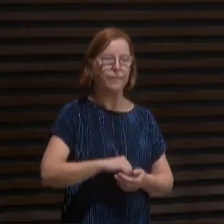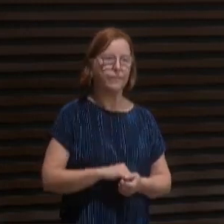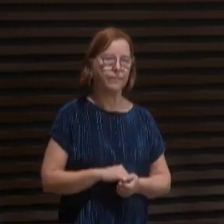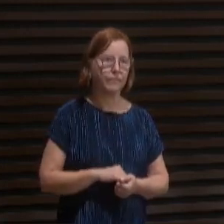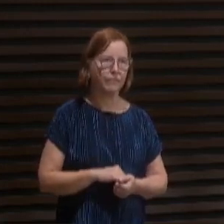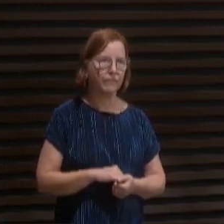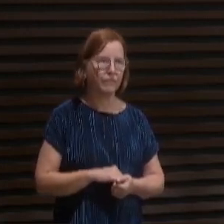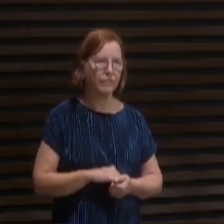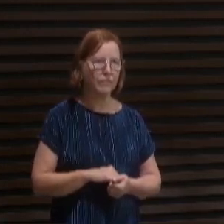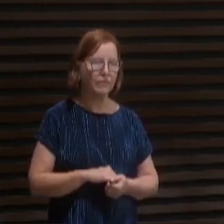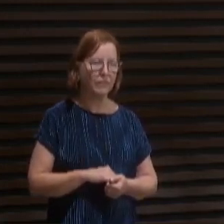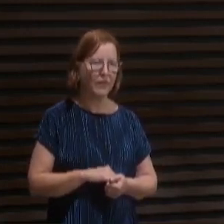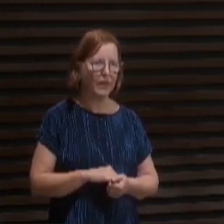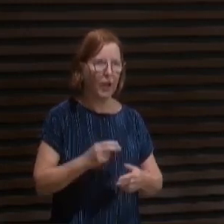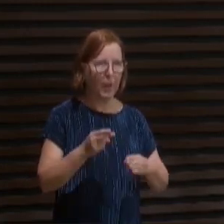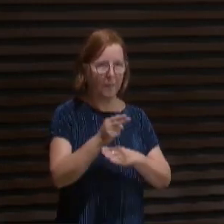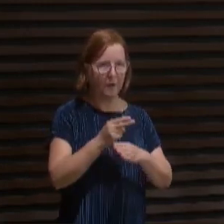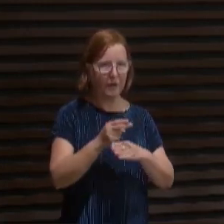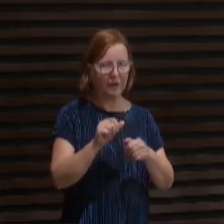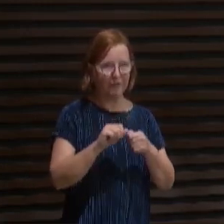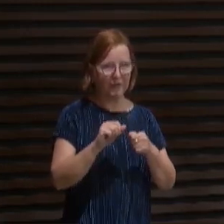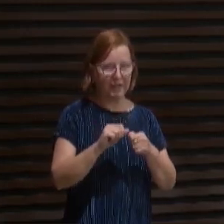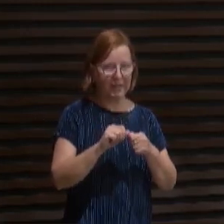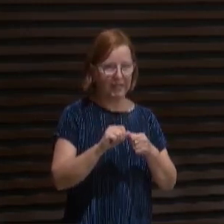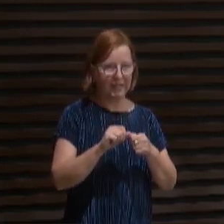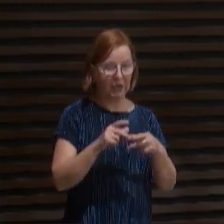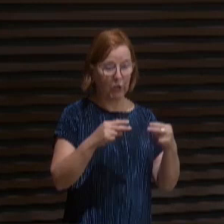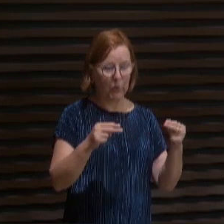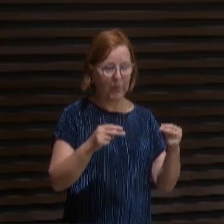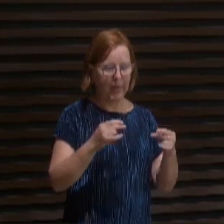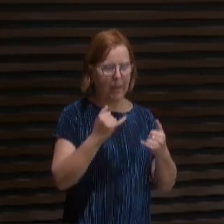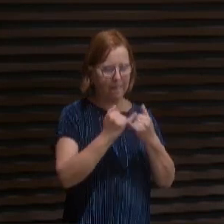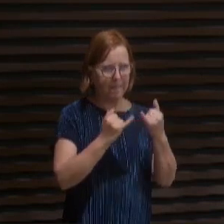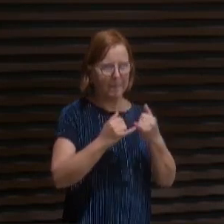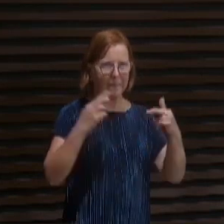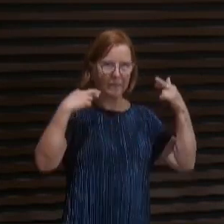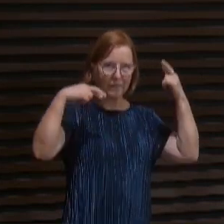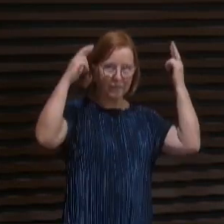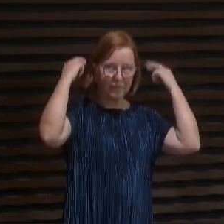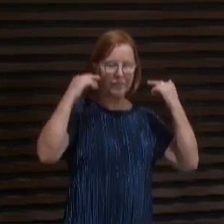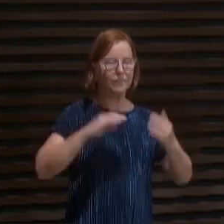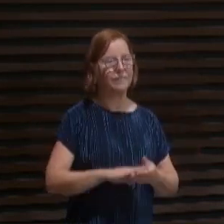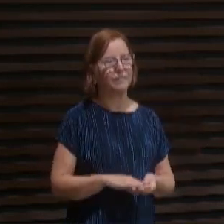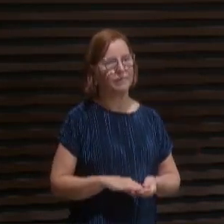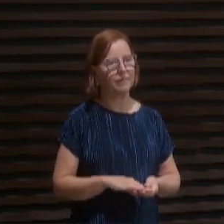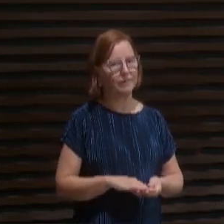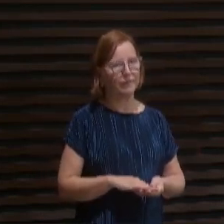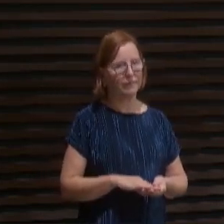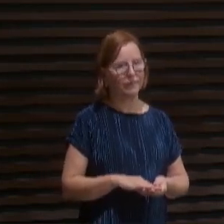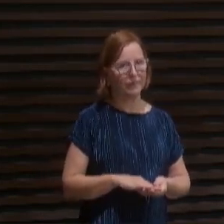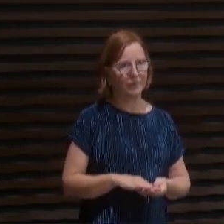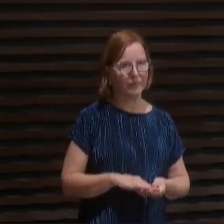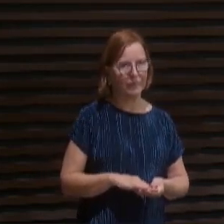Ela procura fazer alguma coisa parecida com o cordeiro. Eu queria que você olhasse, por